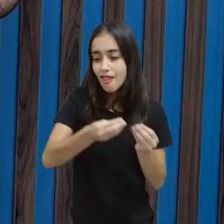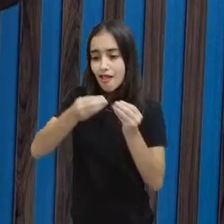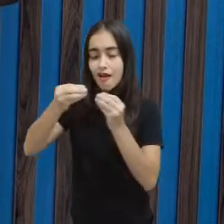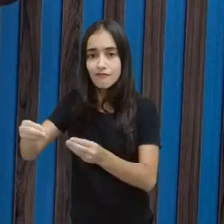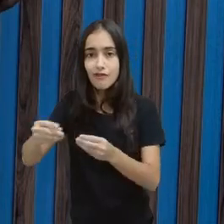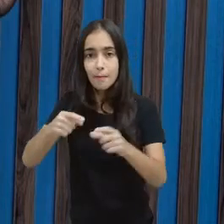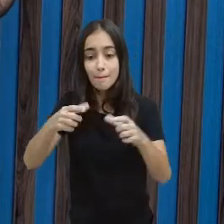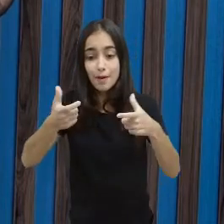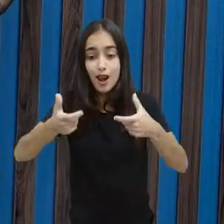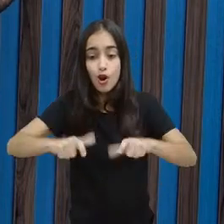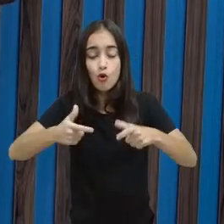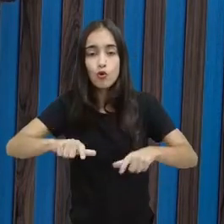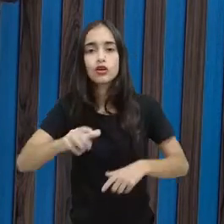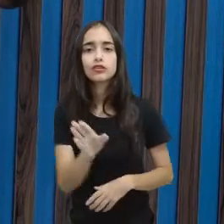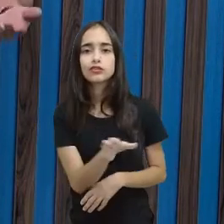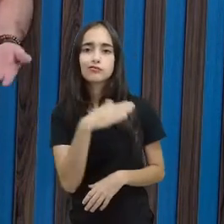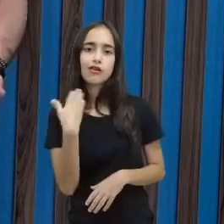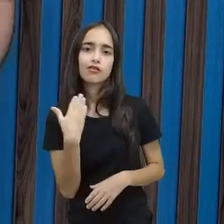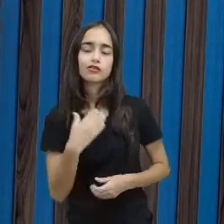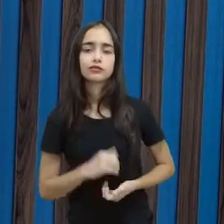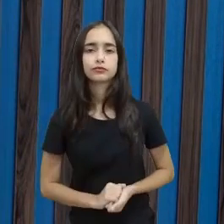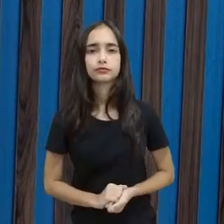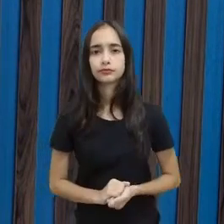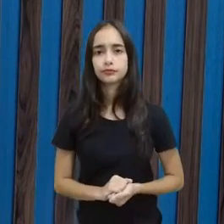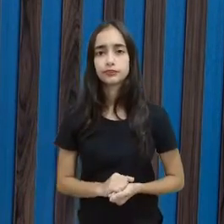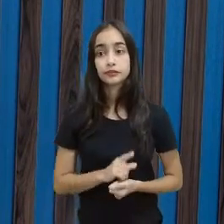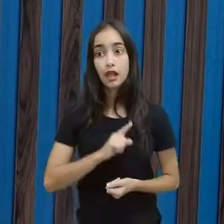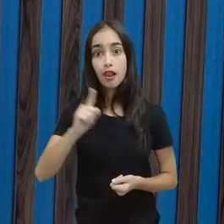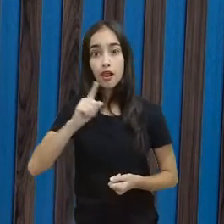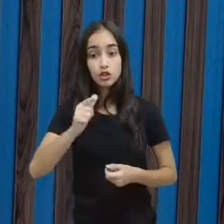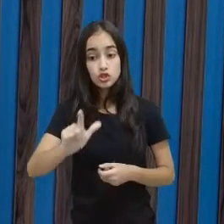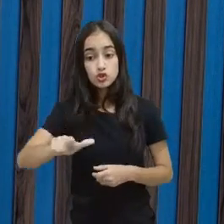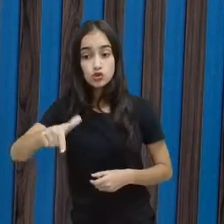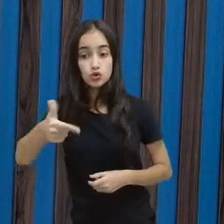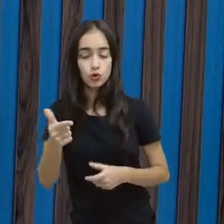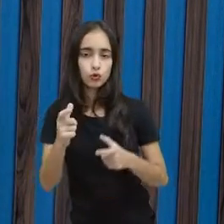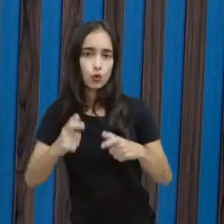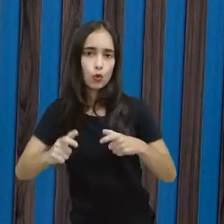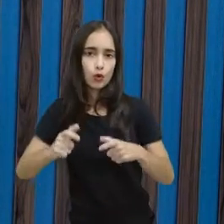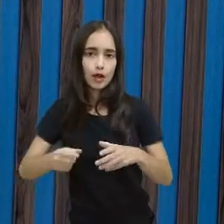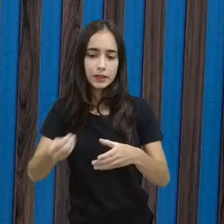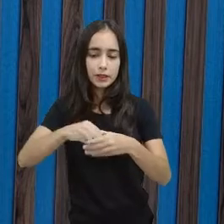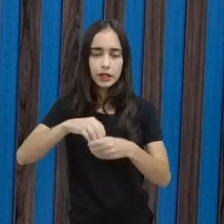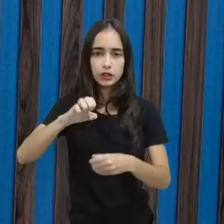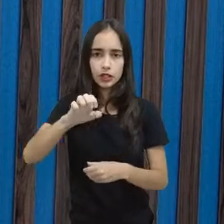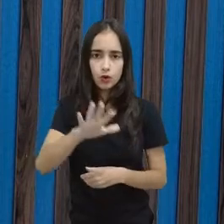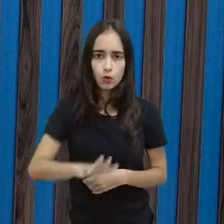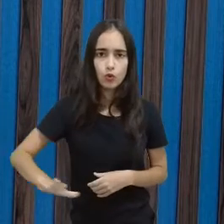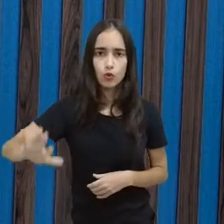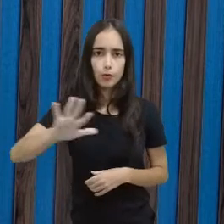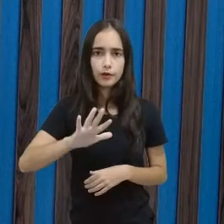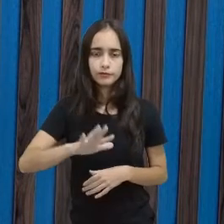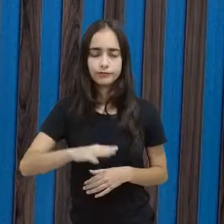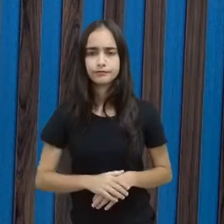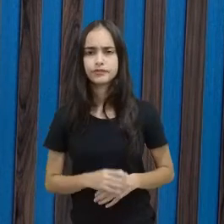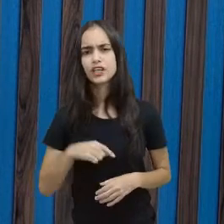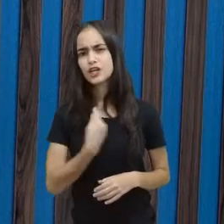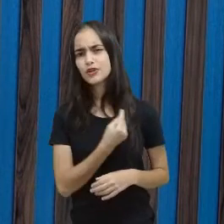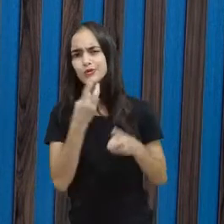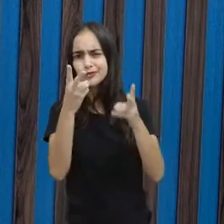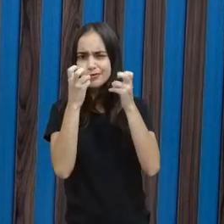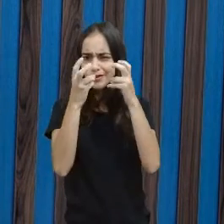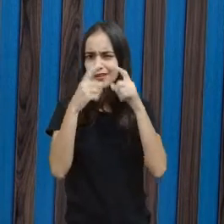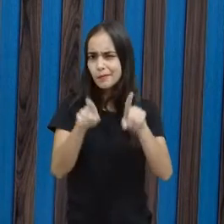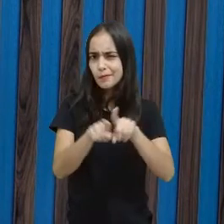de concentração, né, no leste da Europa. E o que a gente vai observar, né, o trabalho apropriado, no curso do qual,